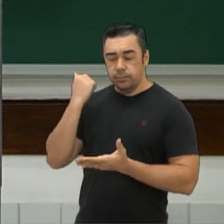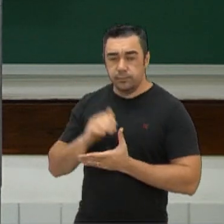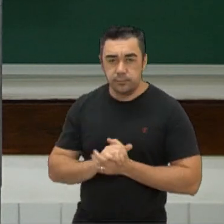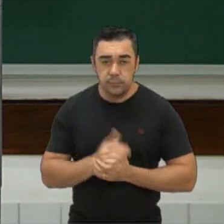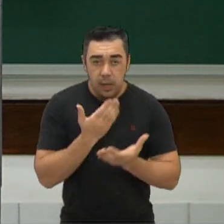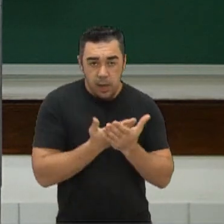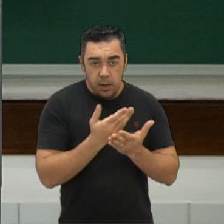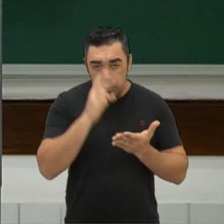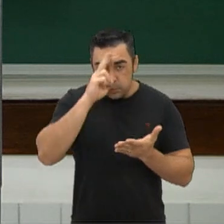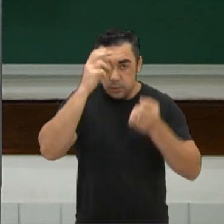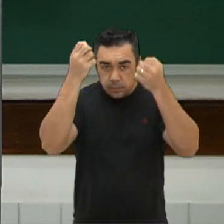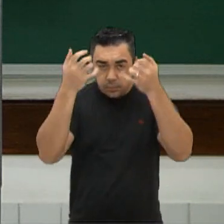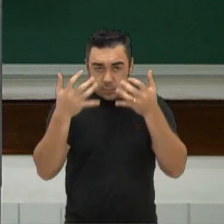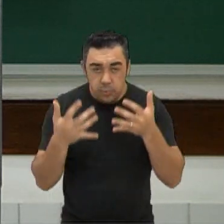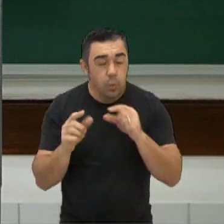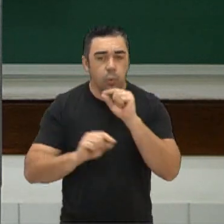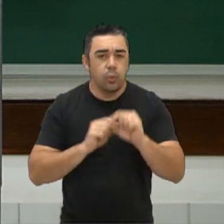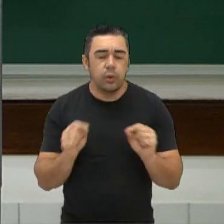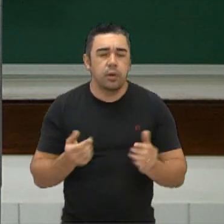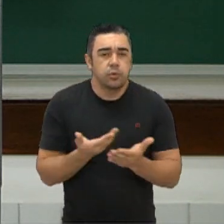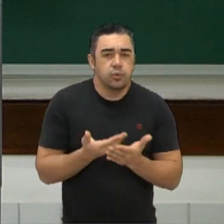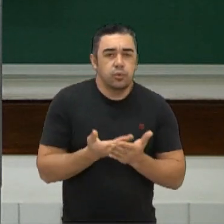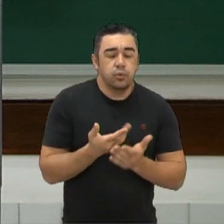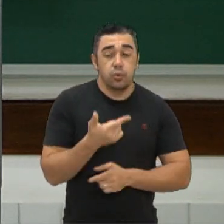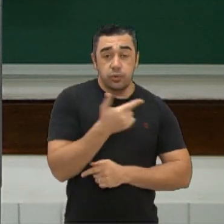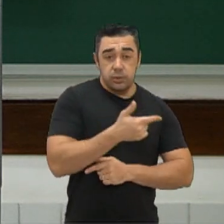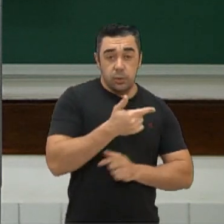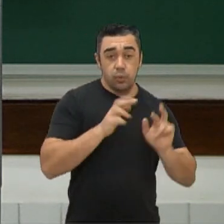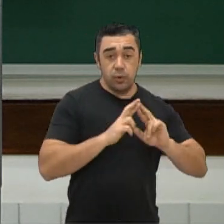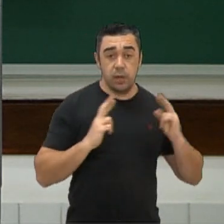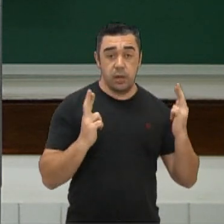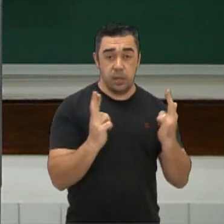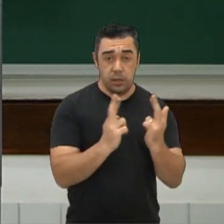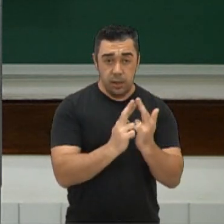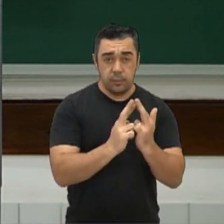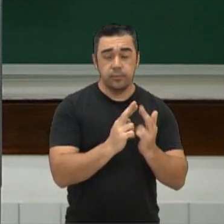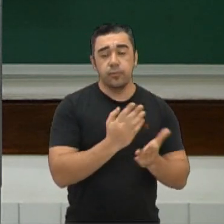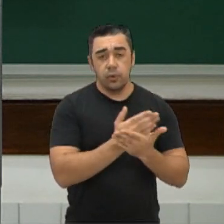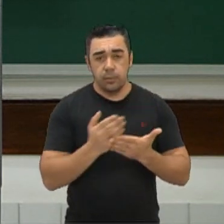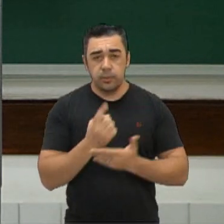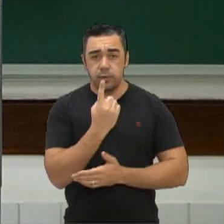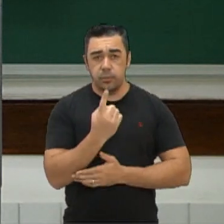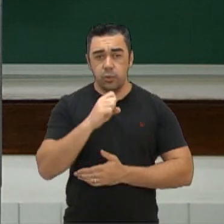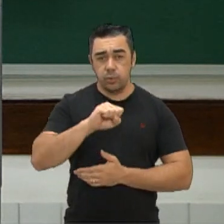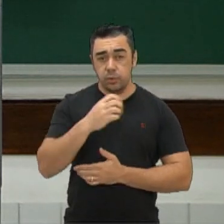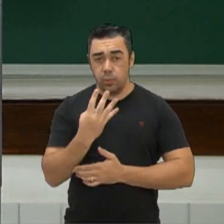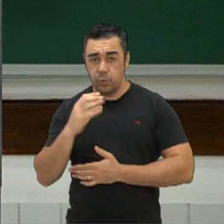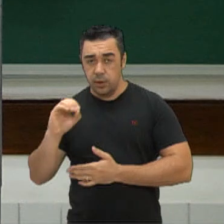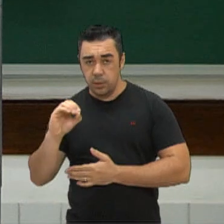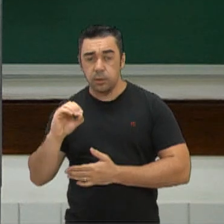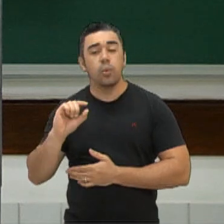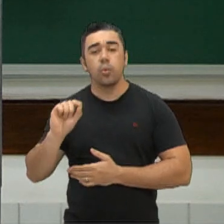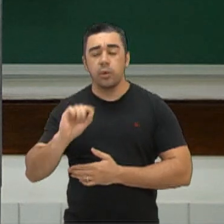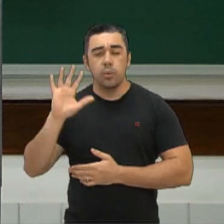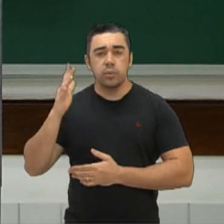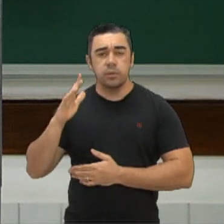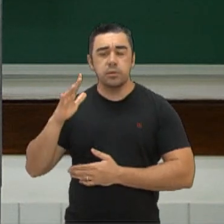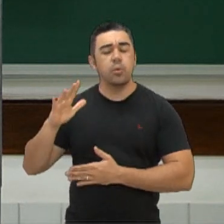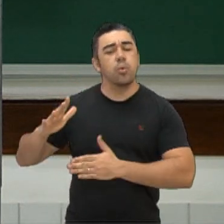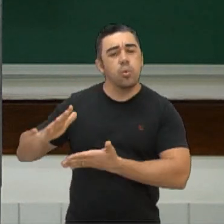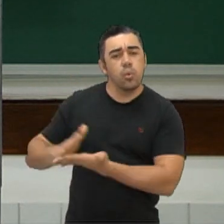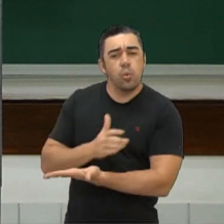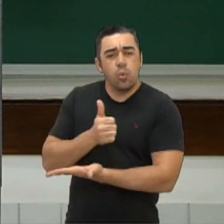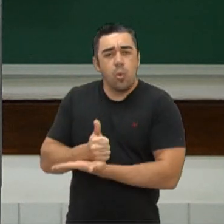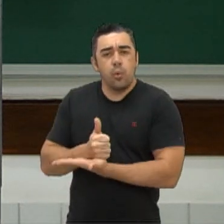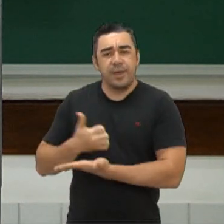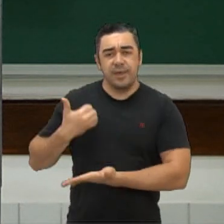aulas de história, nós estamos estudando o Segundo Reinado, que iniciou-se em 1840 com o golpe da maioridade, quando